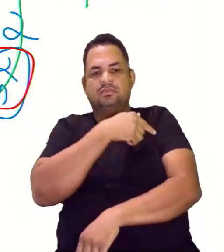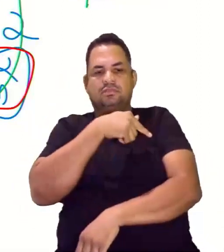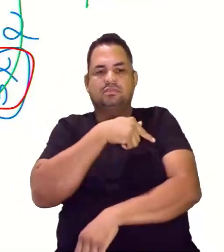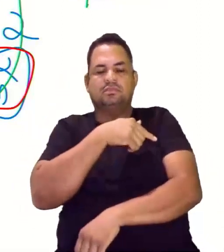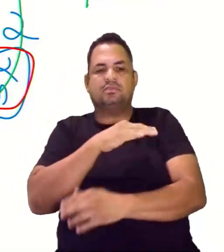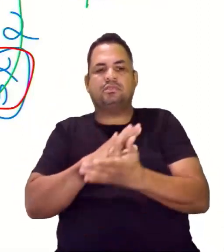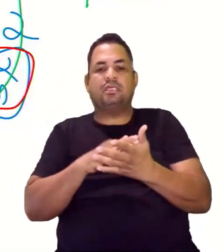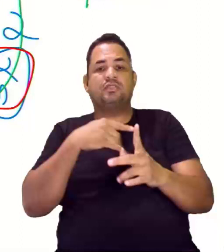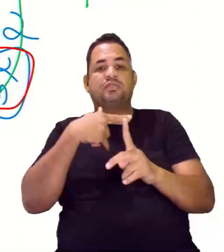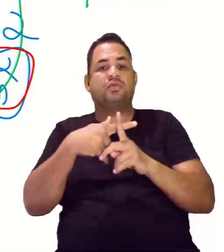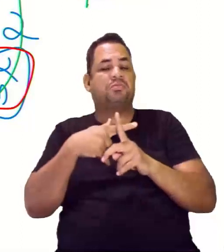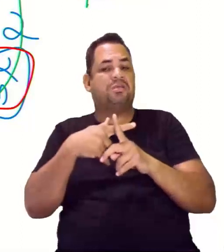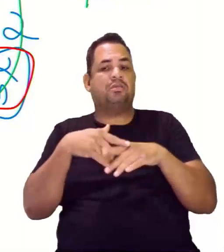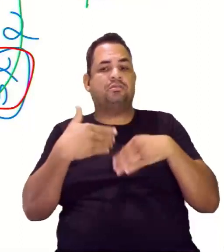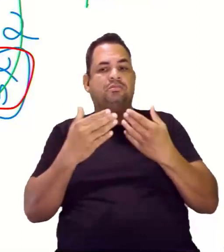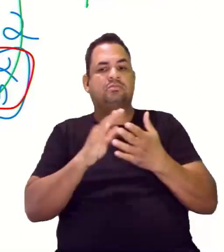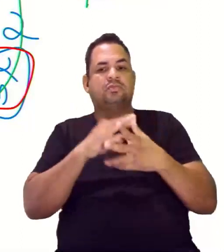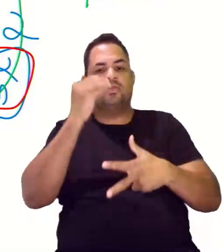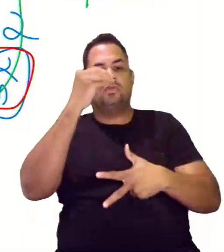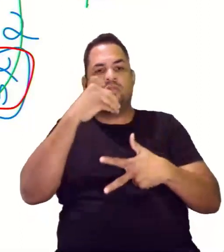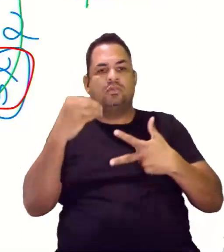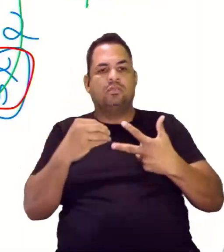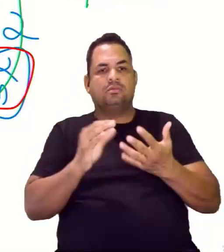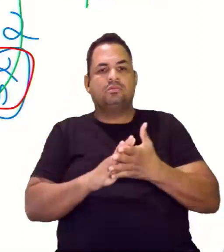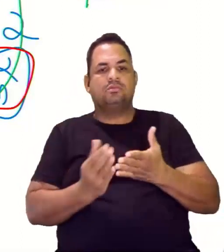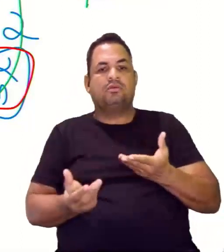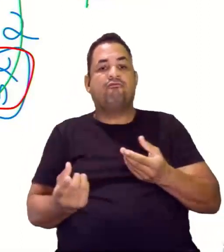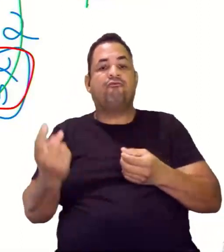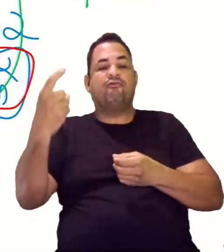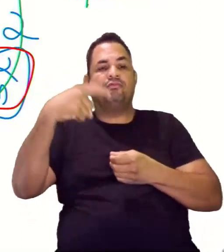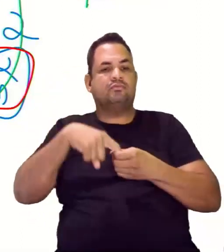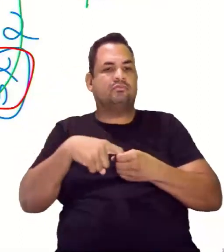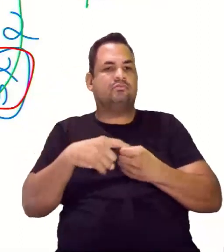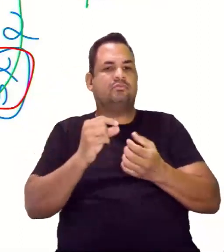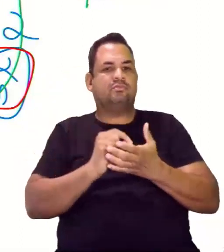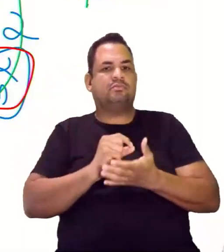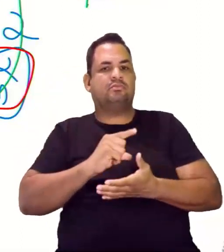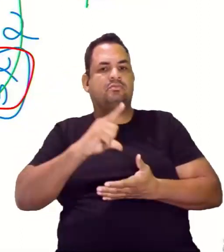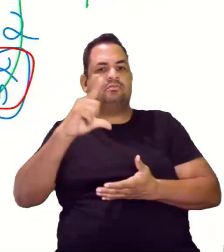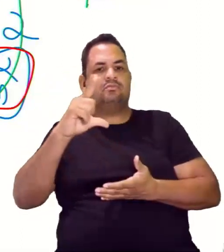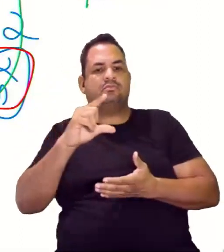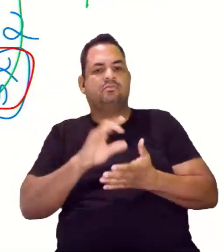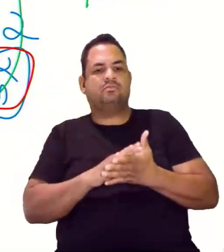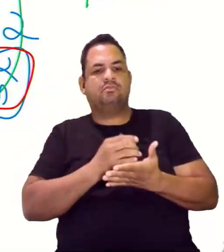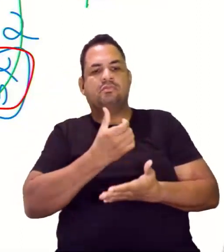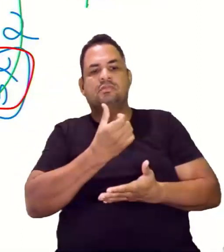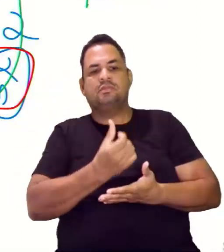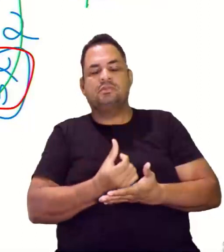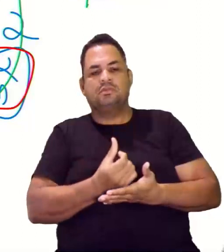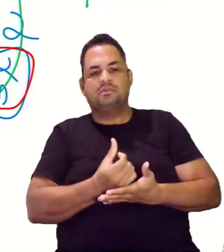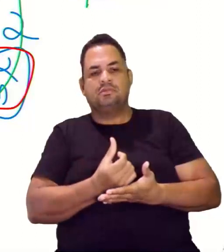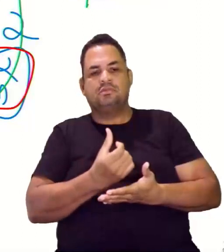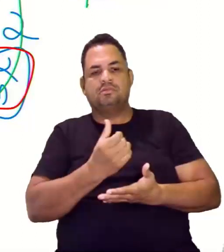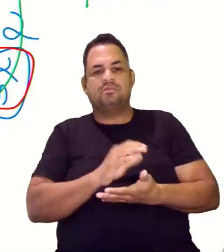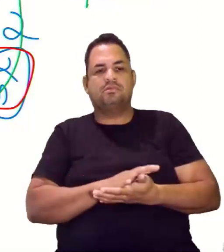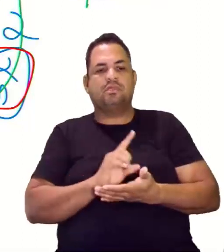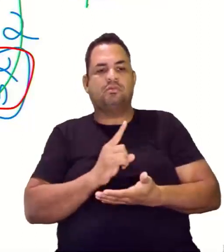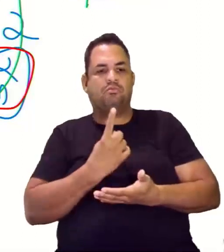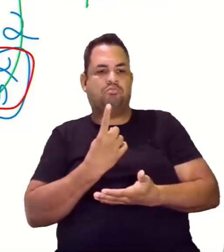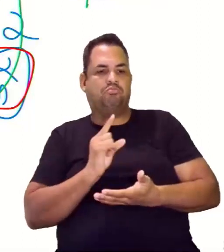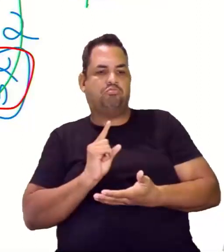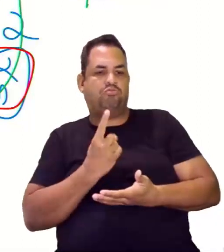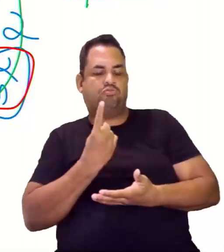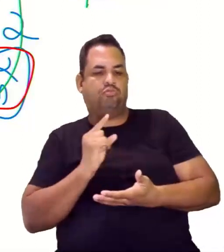somar. E olha que legal, o Enem resgatou isso, o aumento. Tem 1 milhão e tem 600 mil, então tem 1 milhão e 600